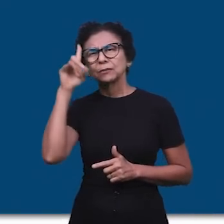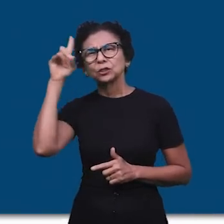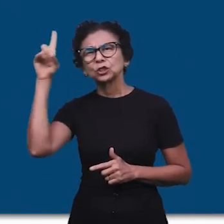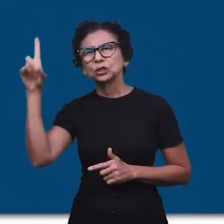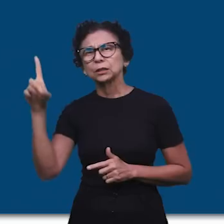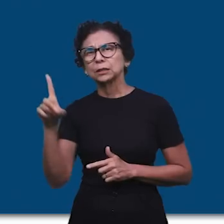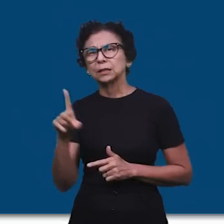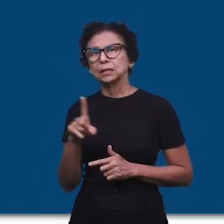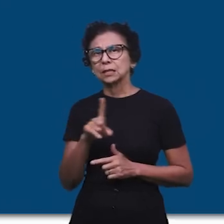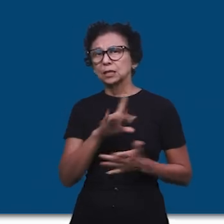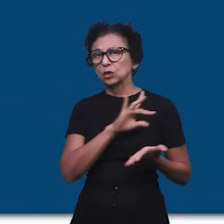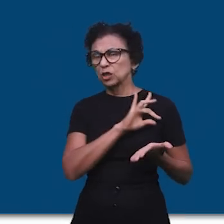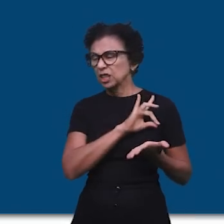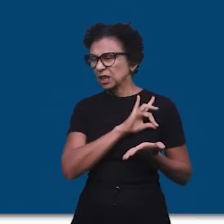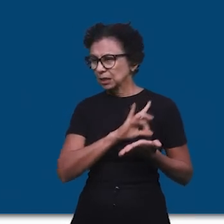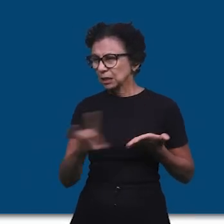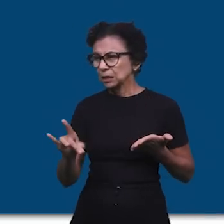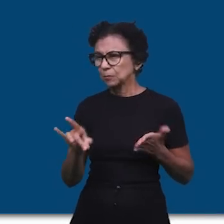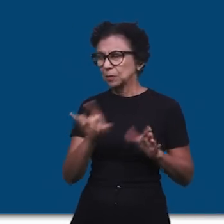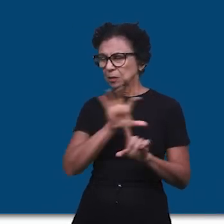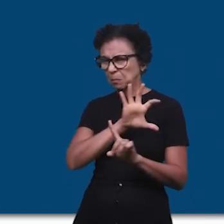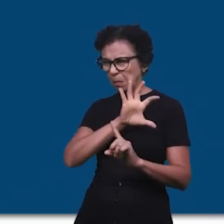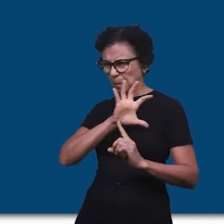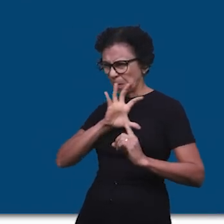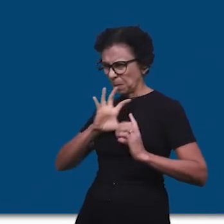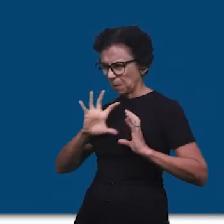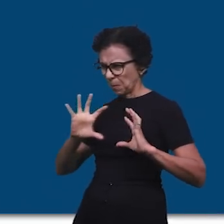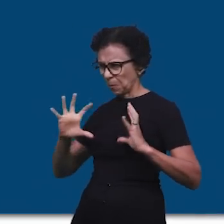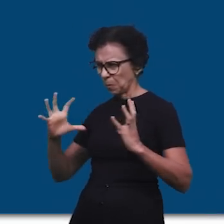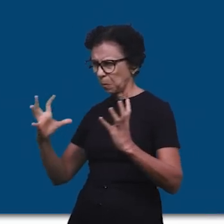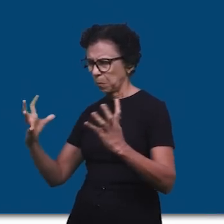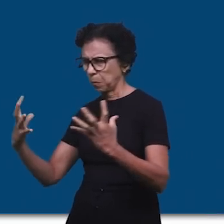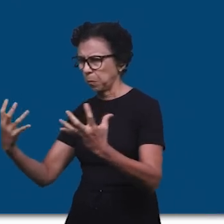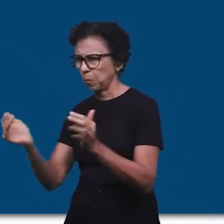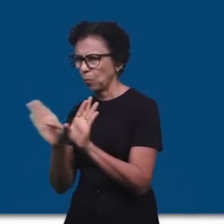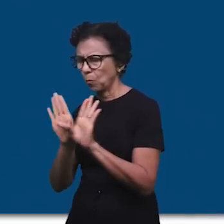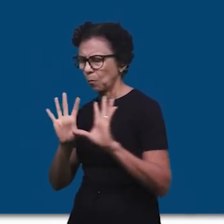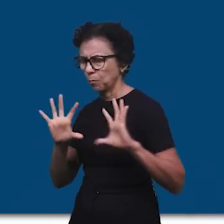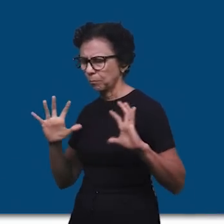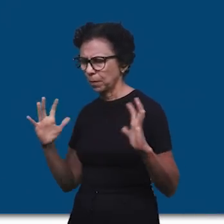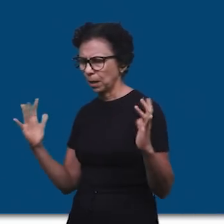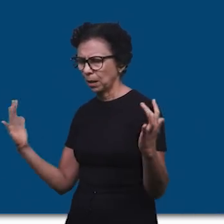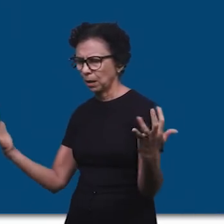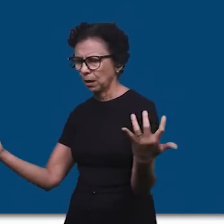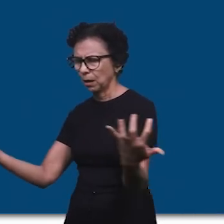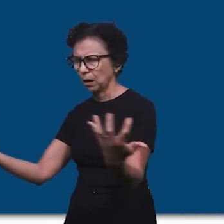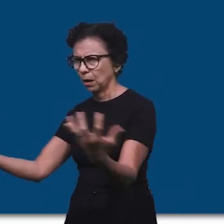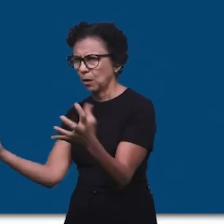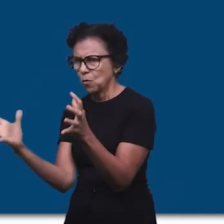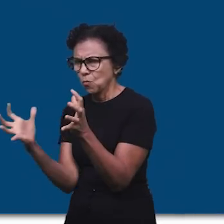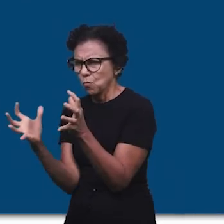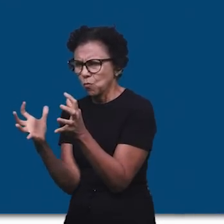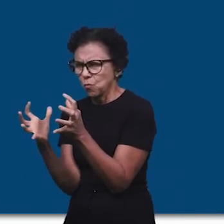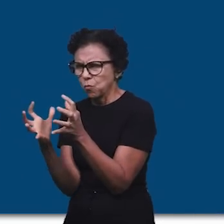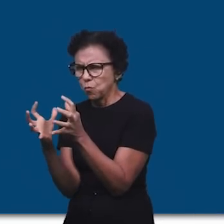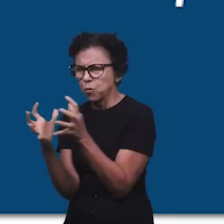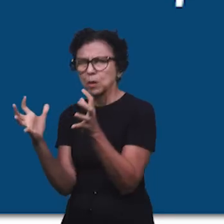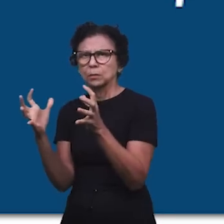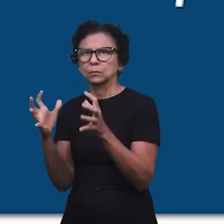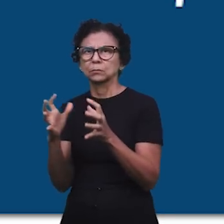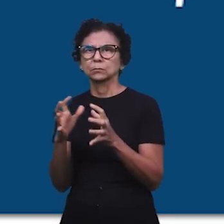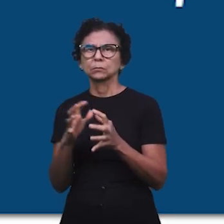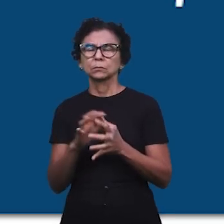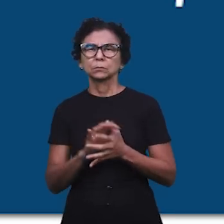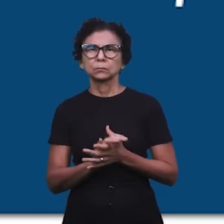teus inimigos te cercarão de trincheiras, e te sitiarão, e te estreitarão de todas as